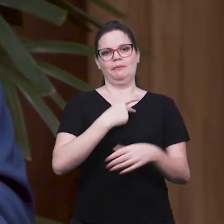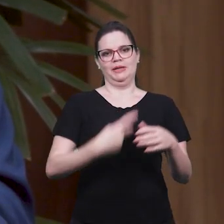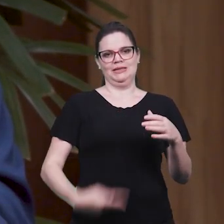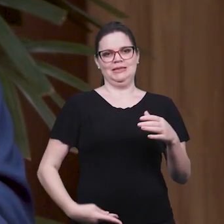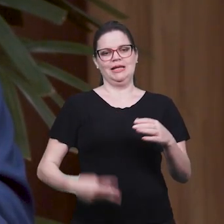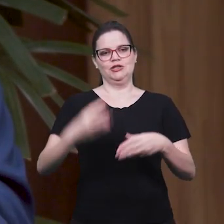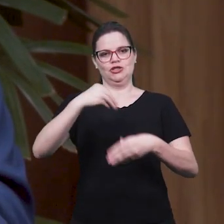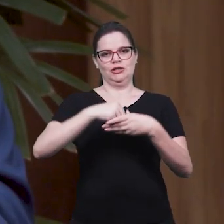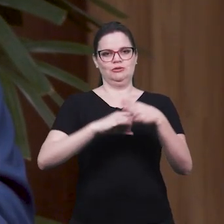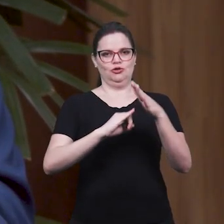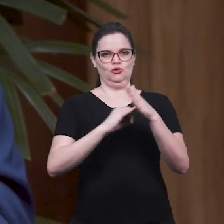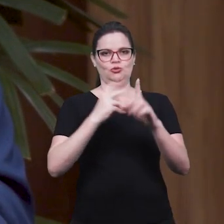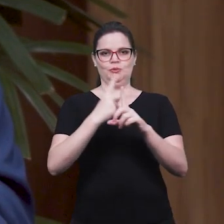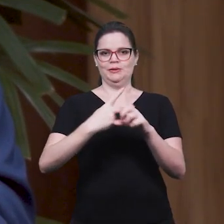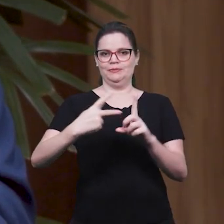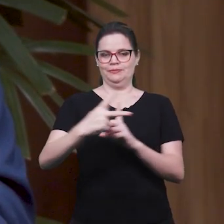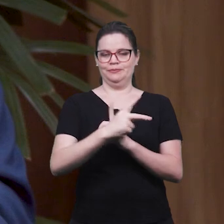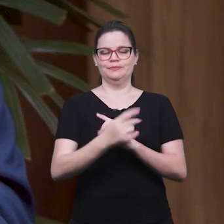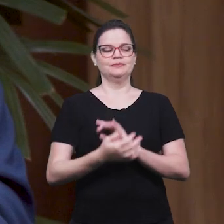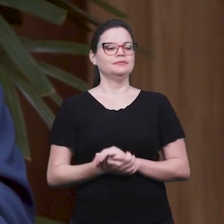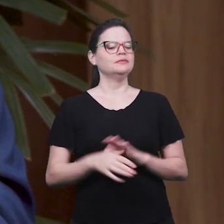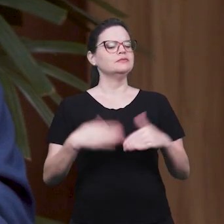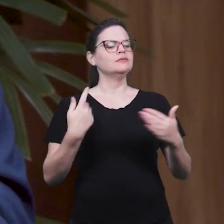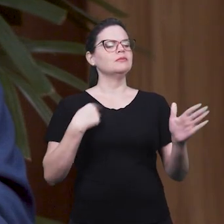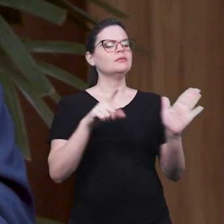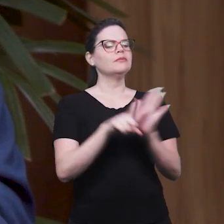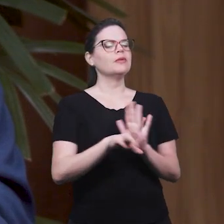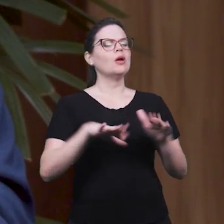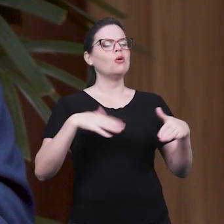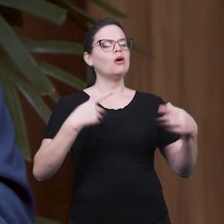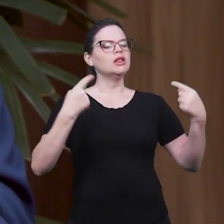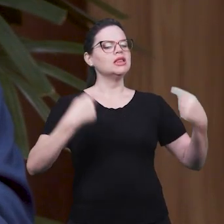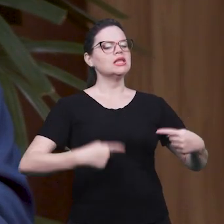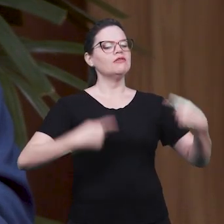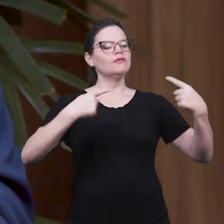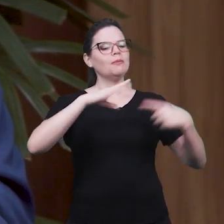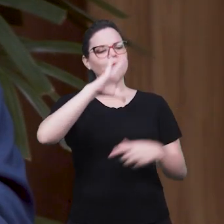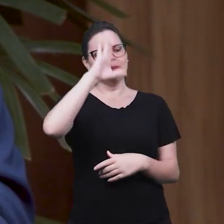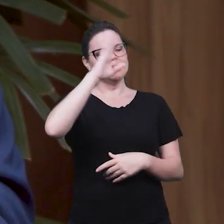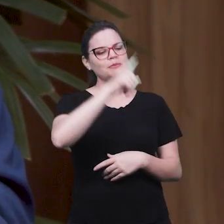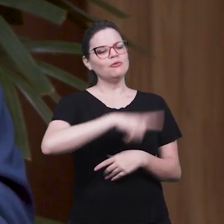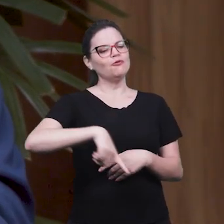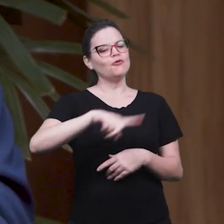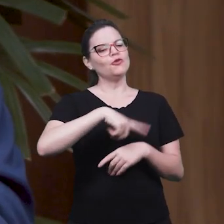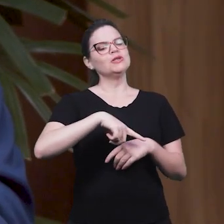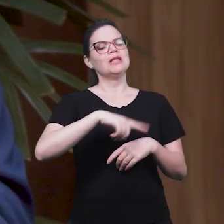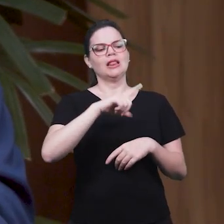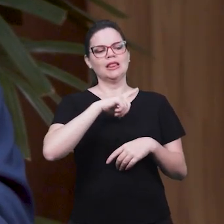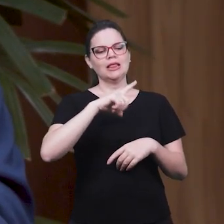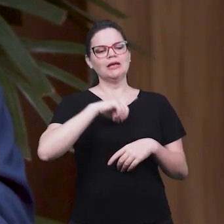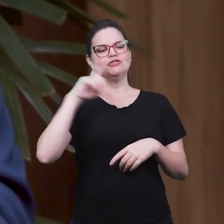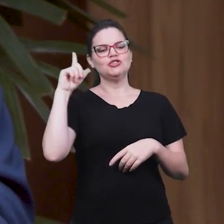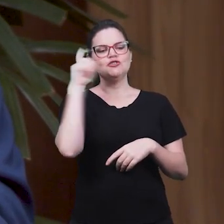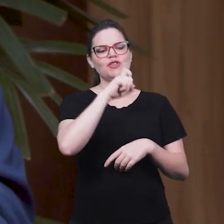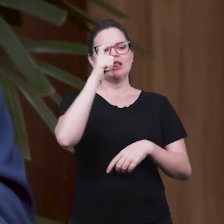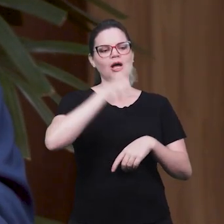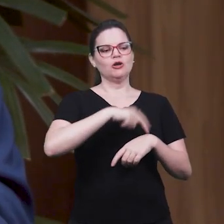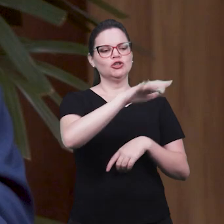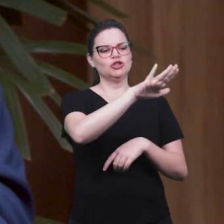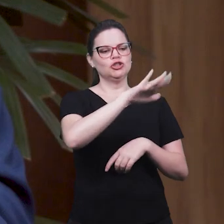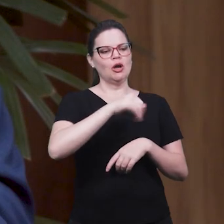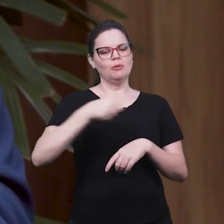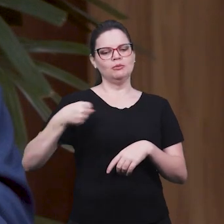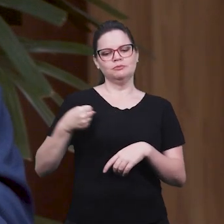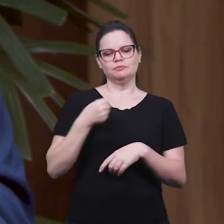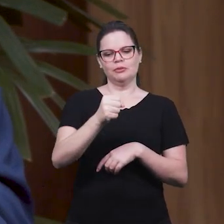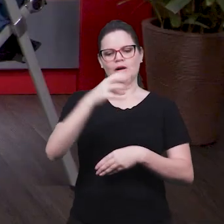Doutora Juliana, quais foram os principais desafios que a senhora enfrentou ao assumir a gestão da presidência do Instituto